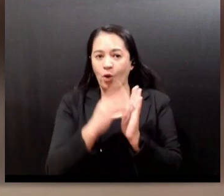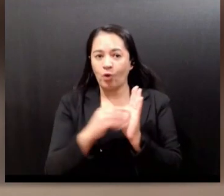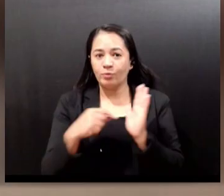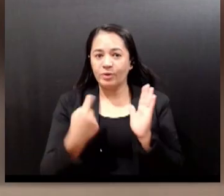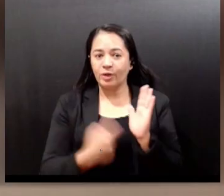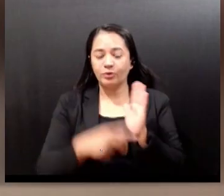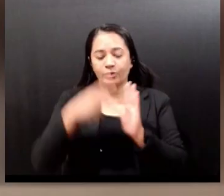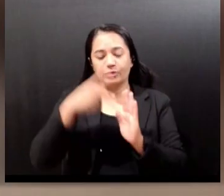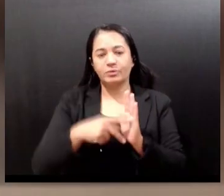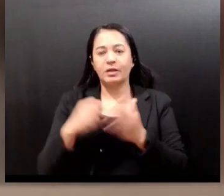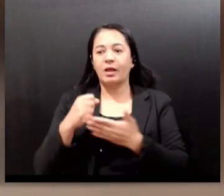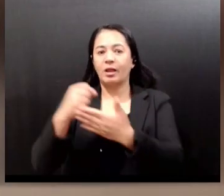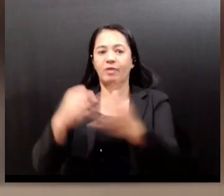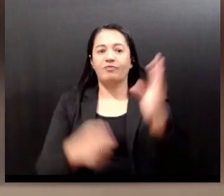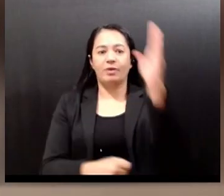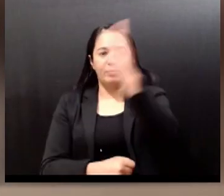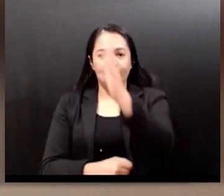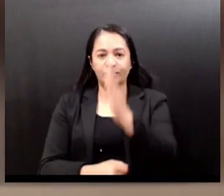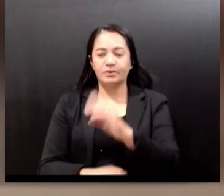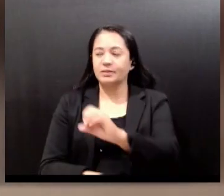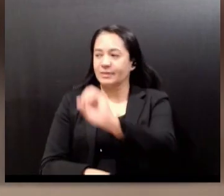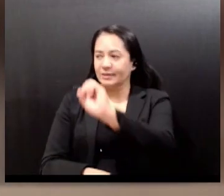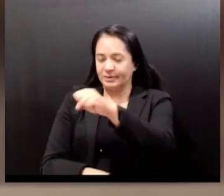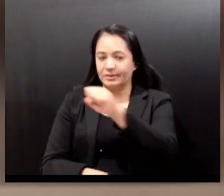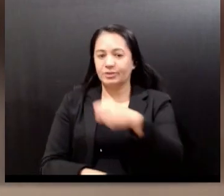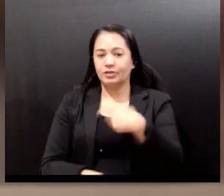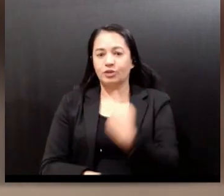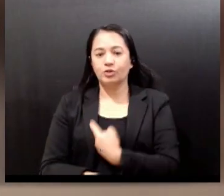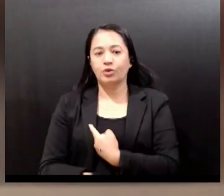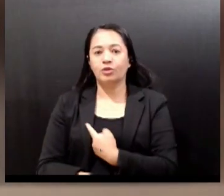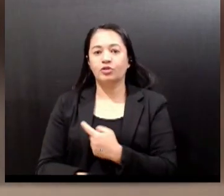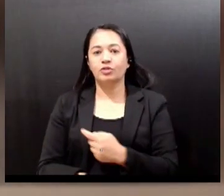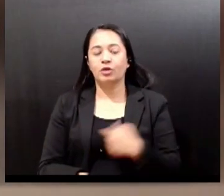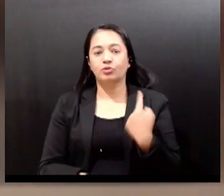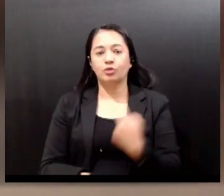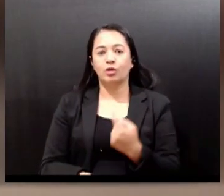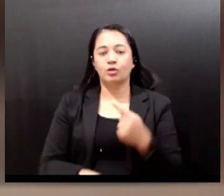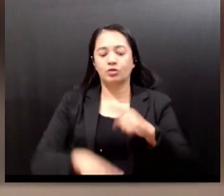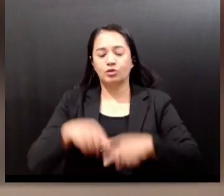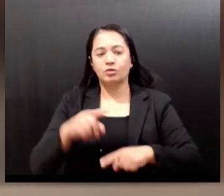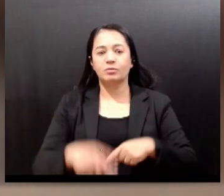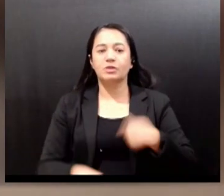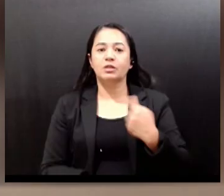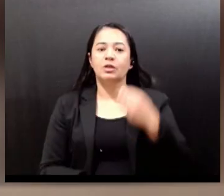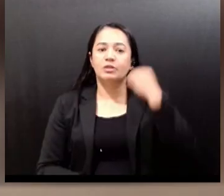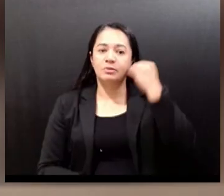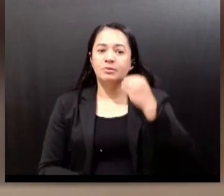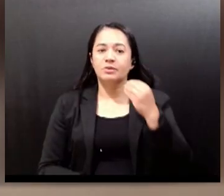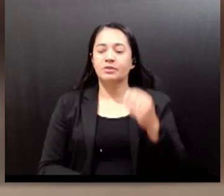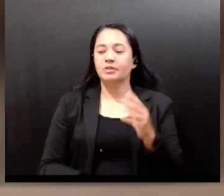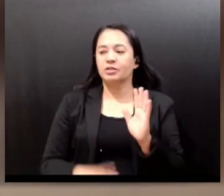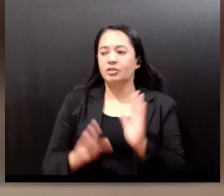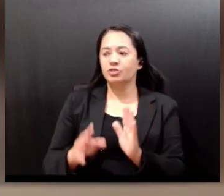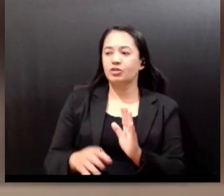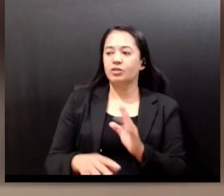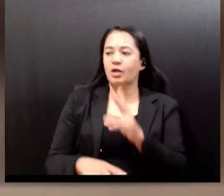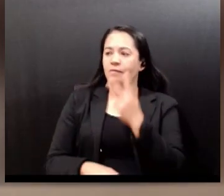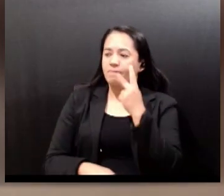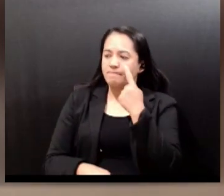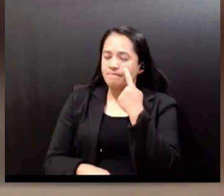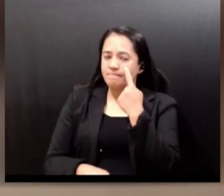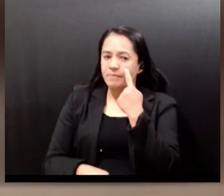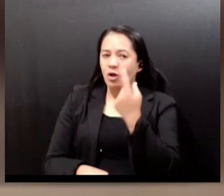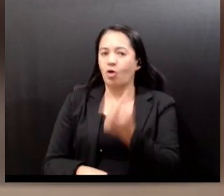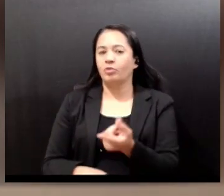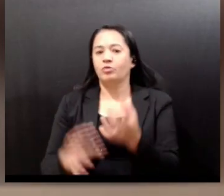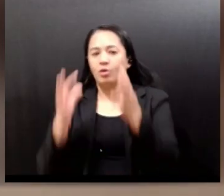Brasil, é isso? Exatamente, a gente passou todo o nosso material, nossa experiência, e eles estão de olho porque funcionou muito. Quando a gente abre um